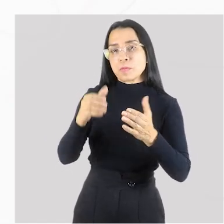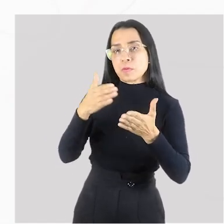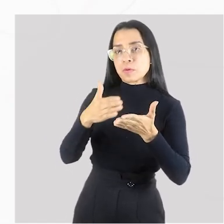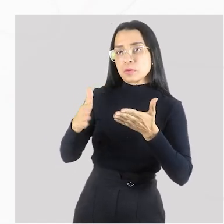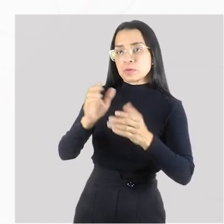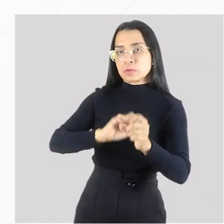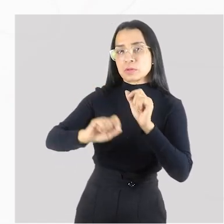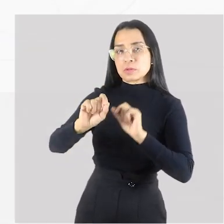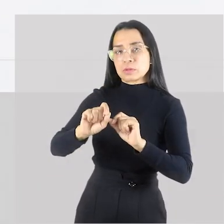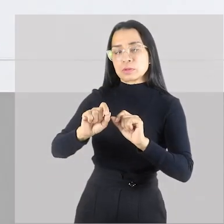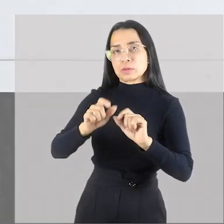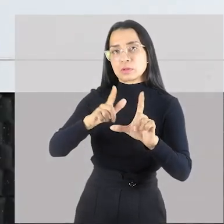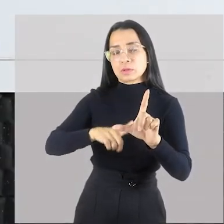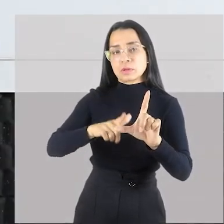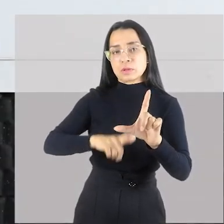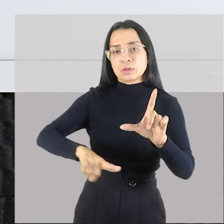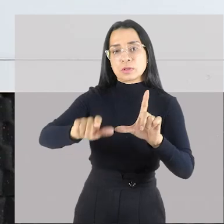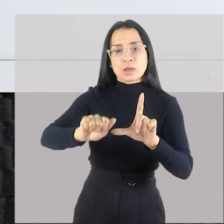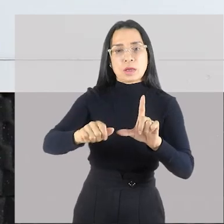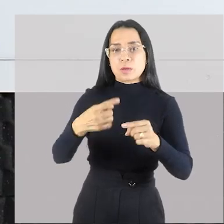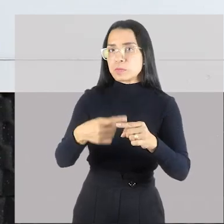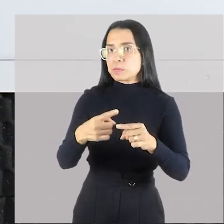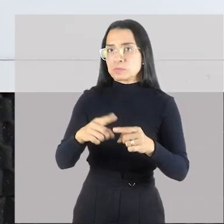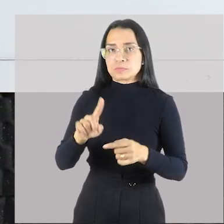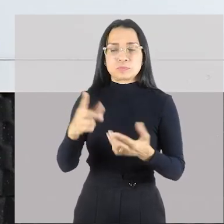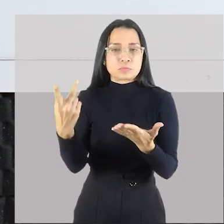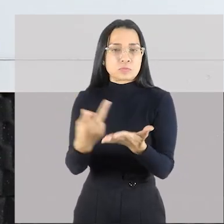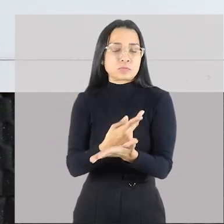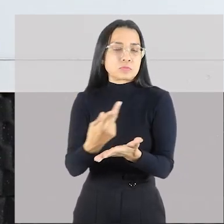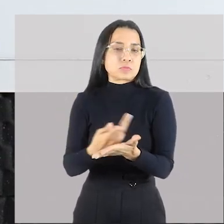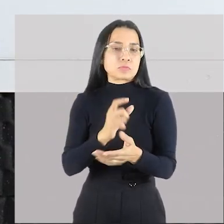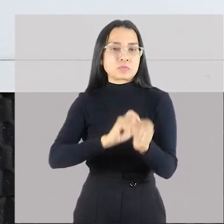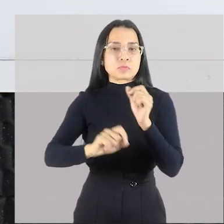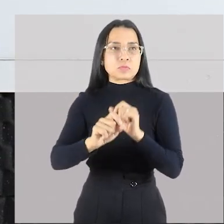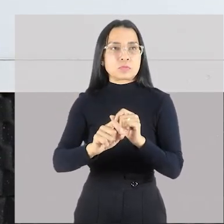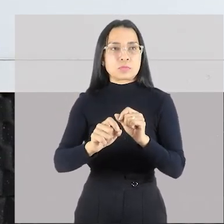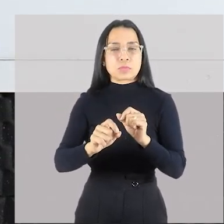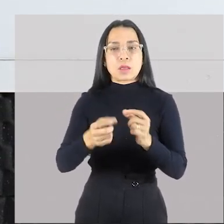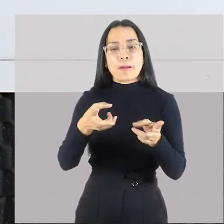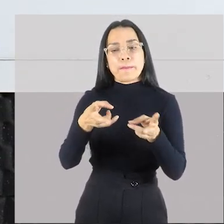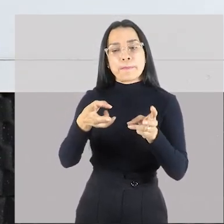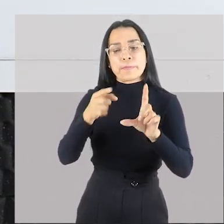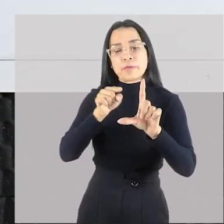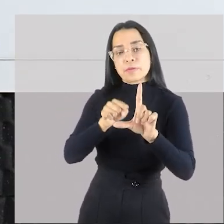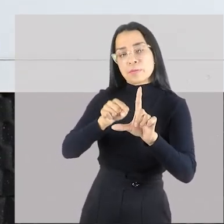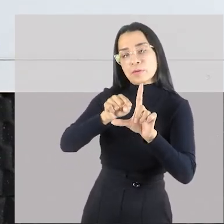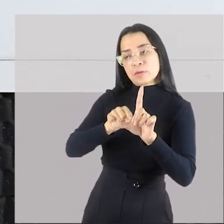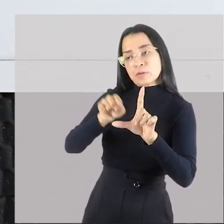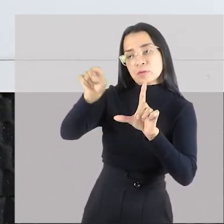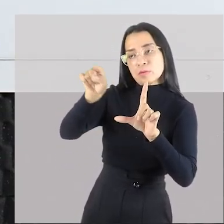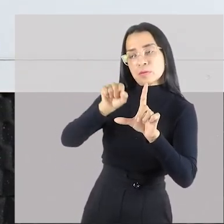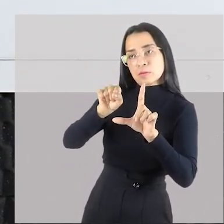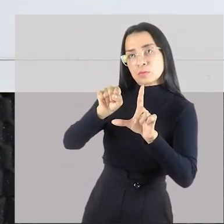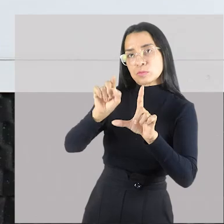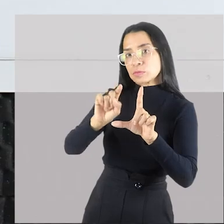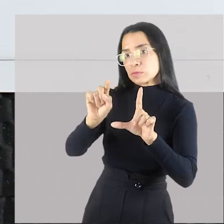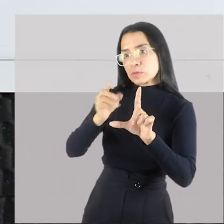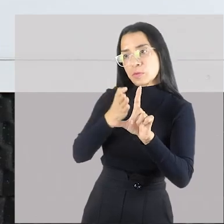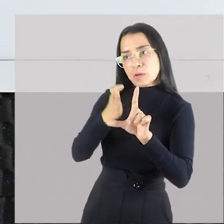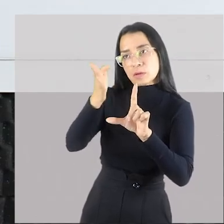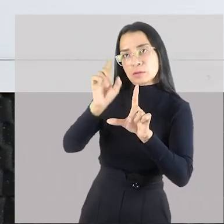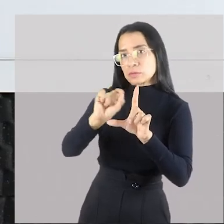A, porque aqui não é uma função decrescente. Perceba que a declividade está para a direita. Então, não é uma função